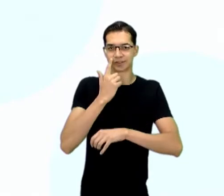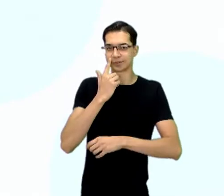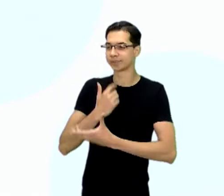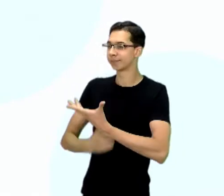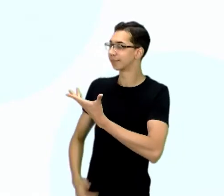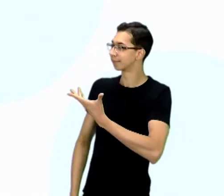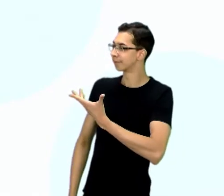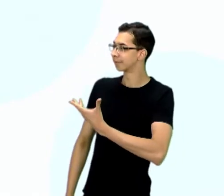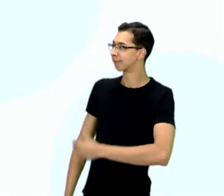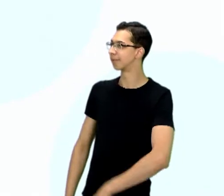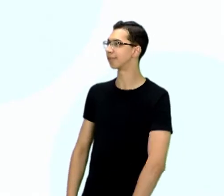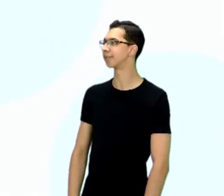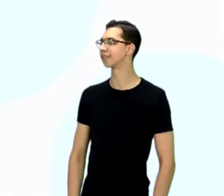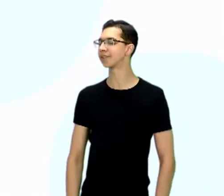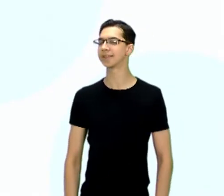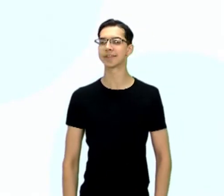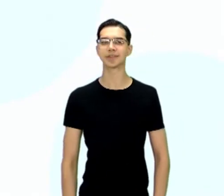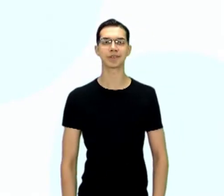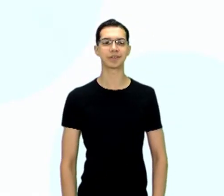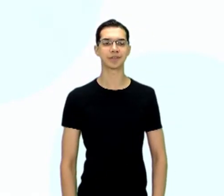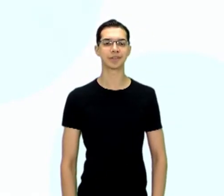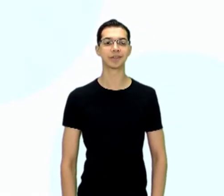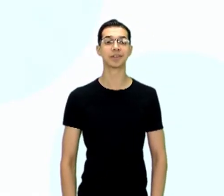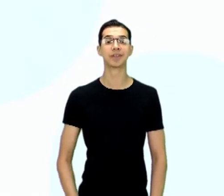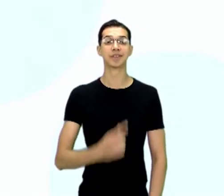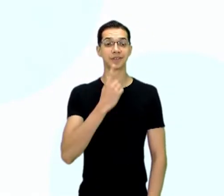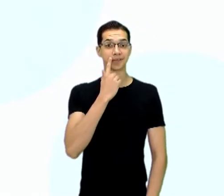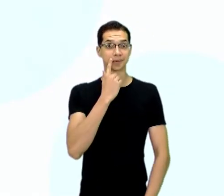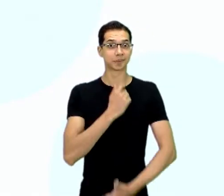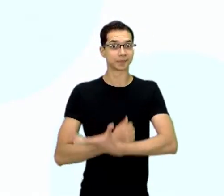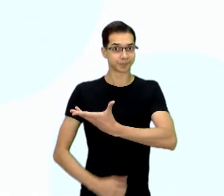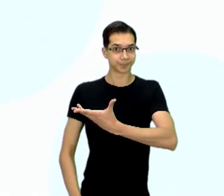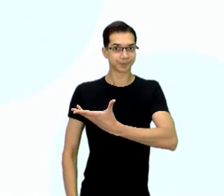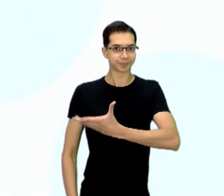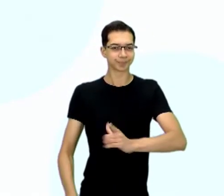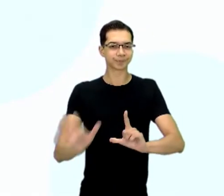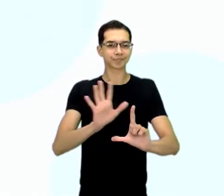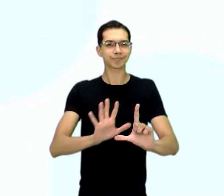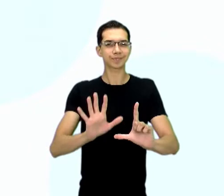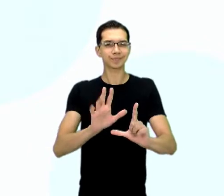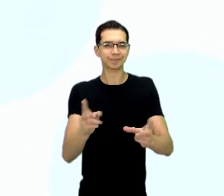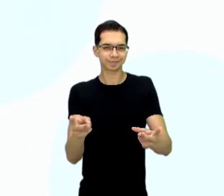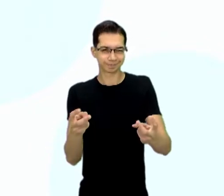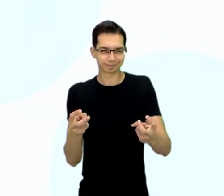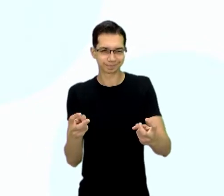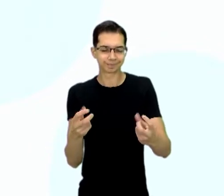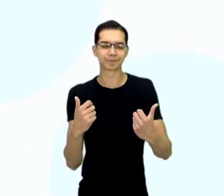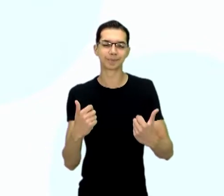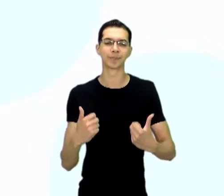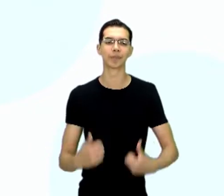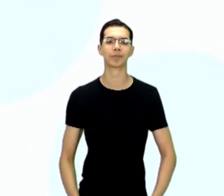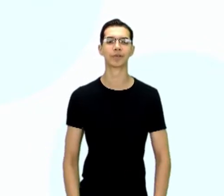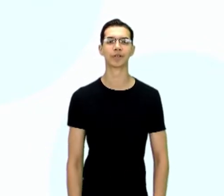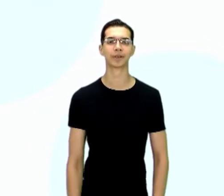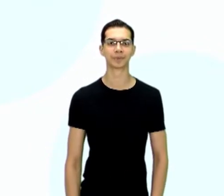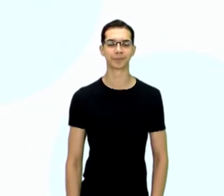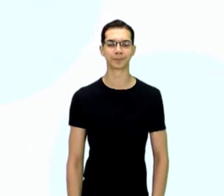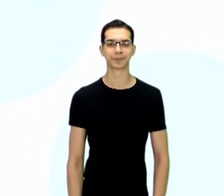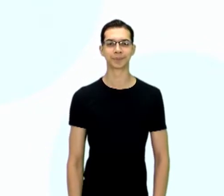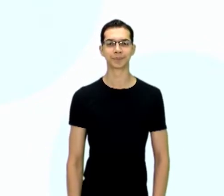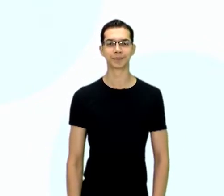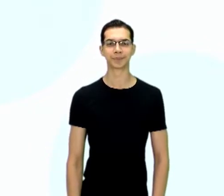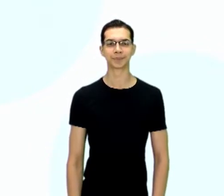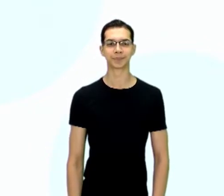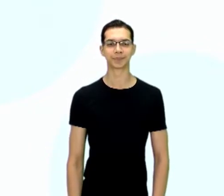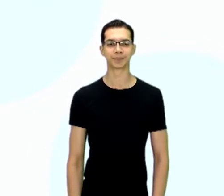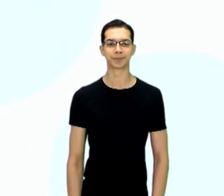aí na tela para vocês, né? E aí justamente, né, também vou acionar aqui a minha lousa para interagir com vocês. Então, olha